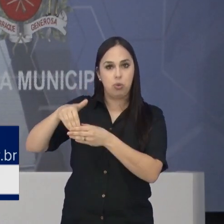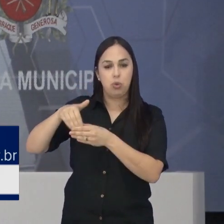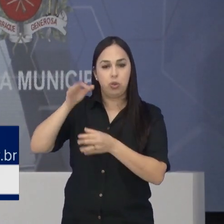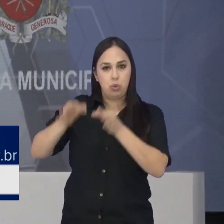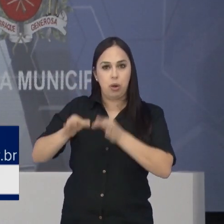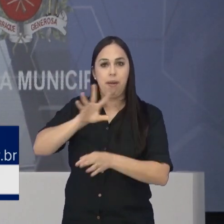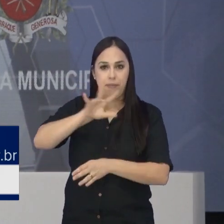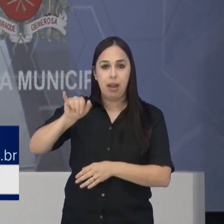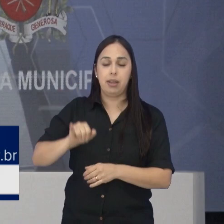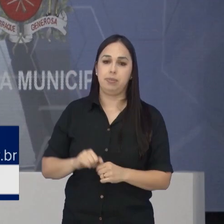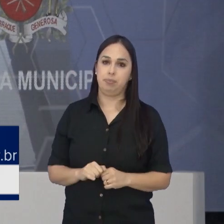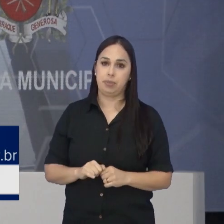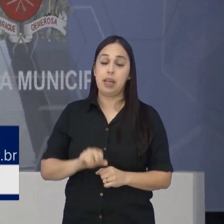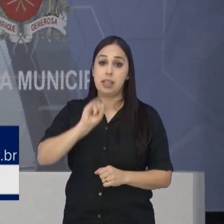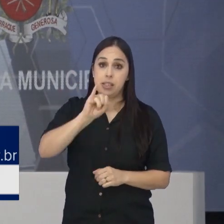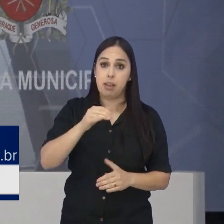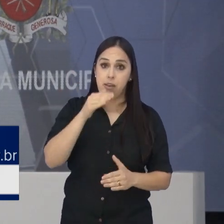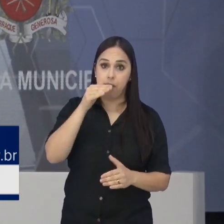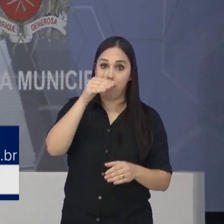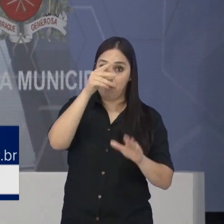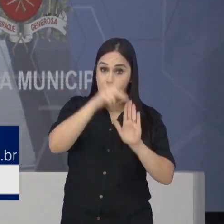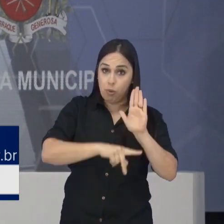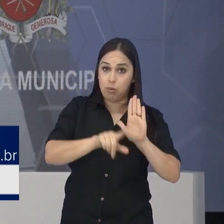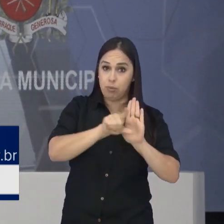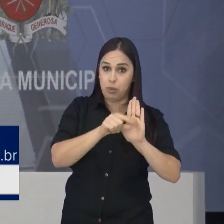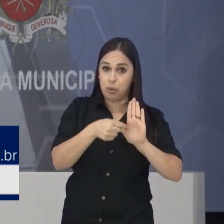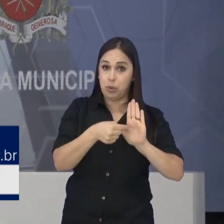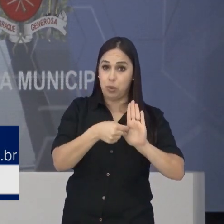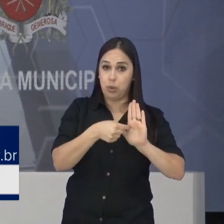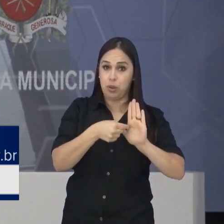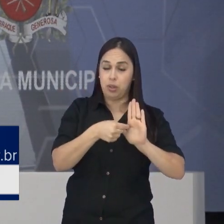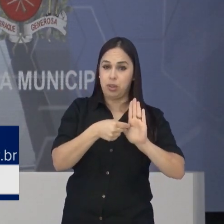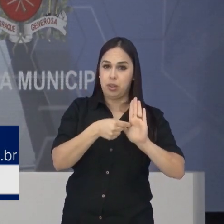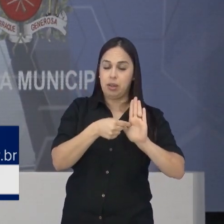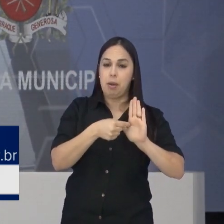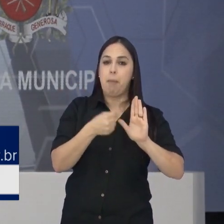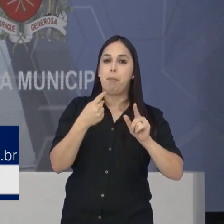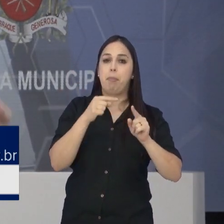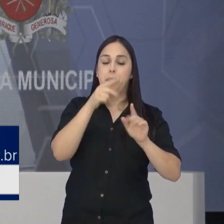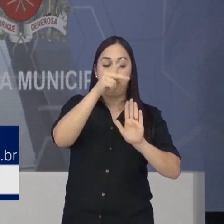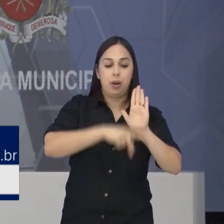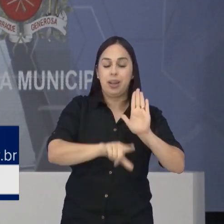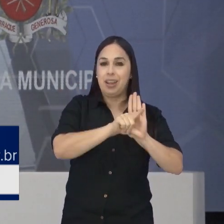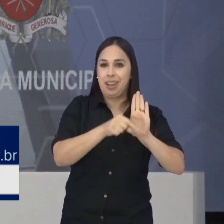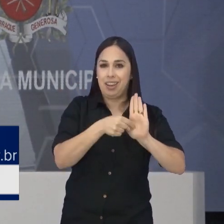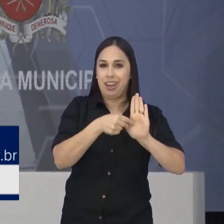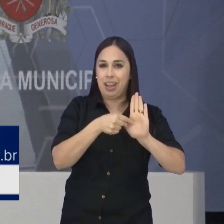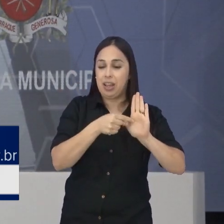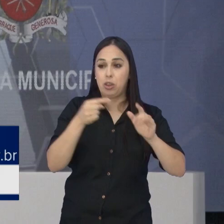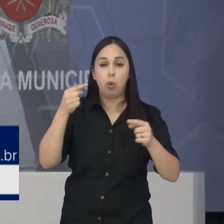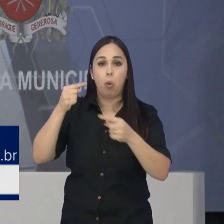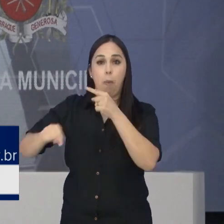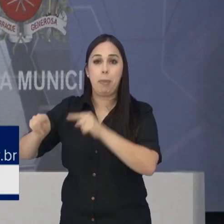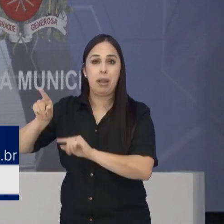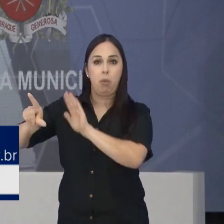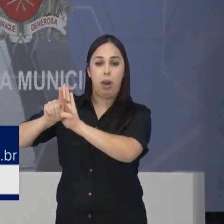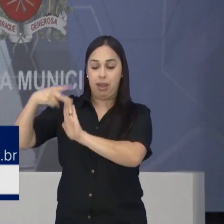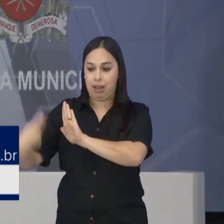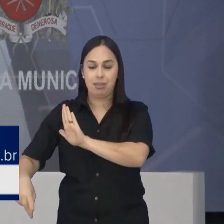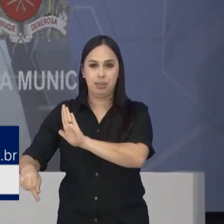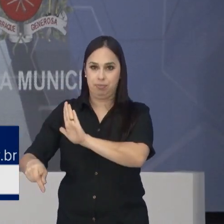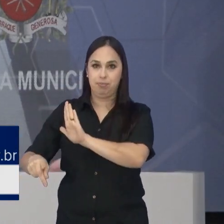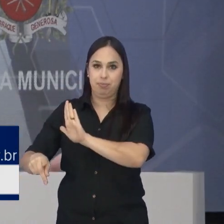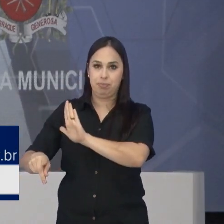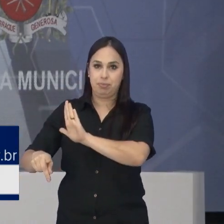favorável a um projeto que está contra a lei orgânica, o que não é aceito aqui no município,